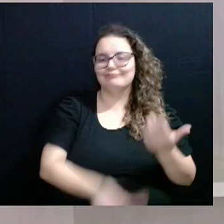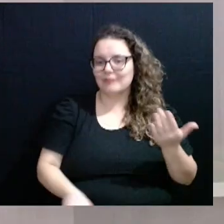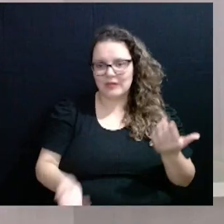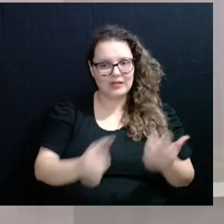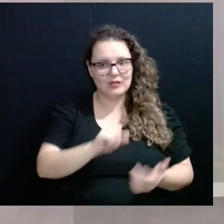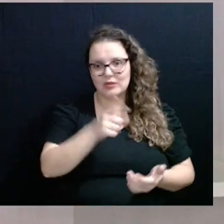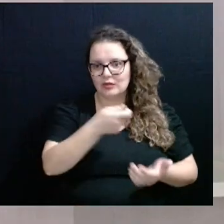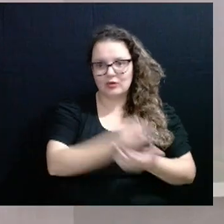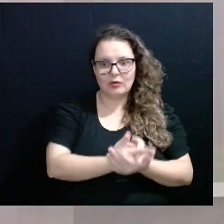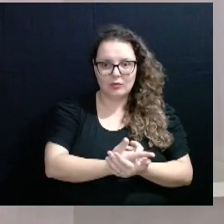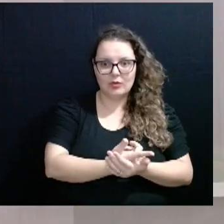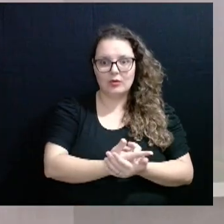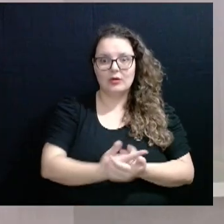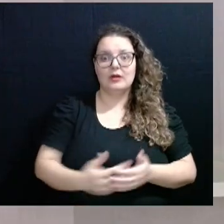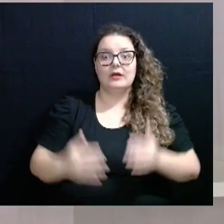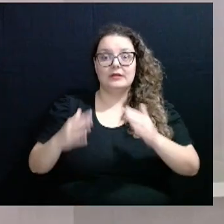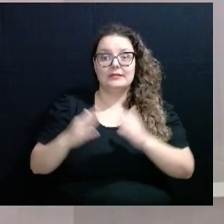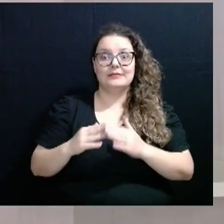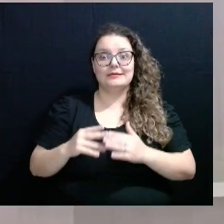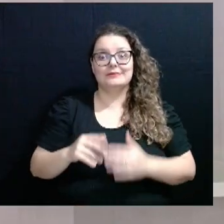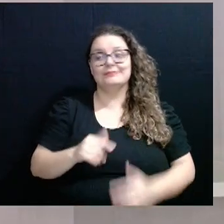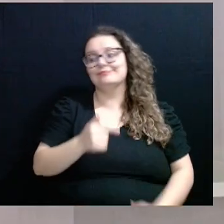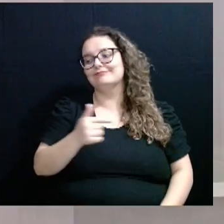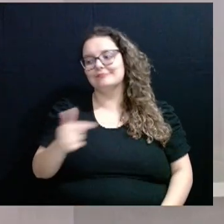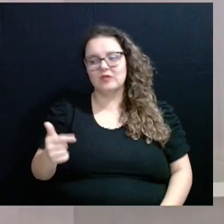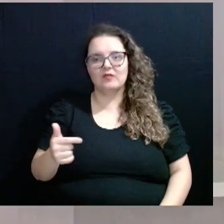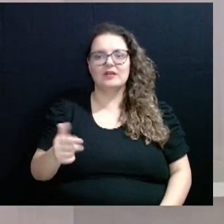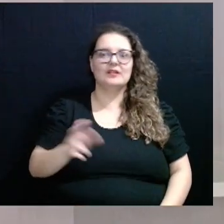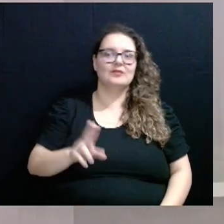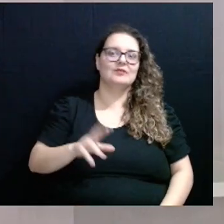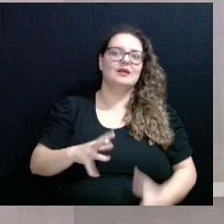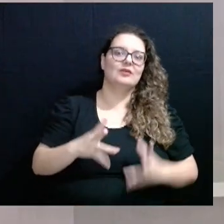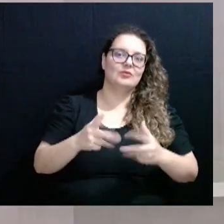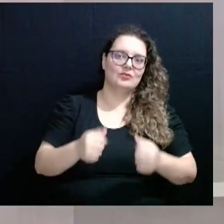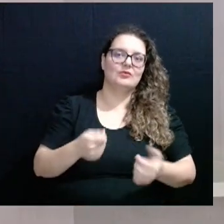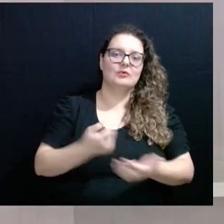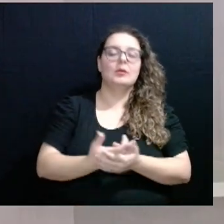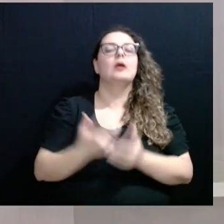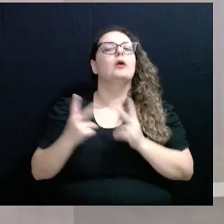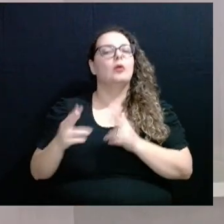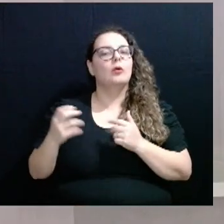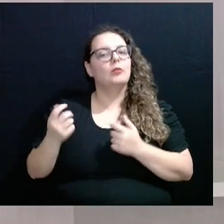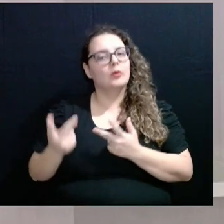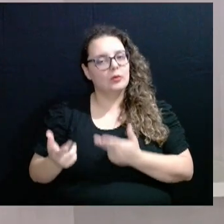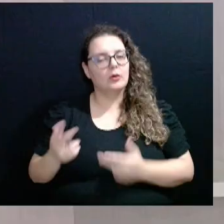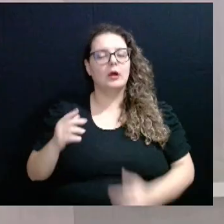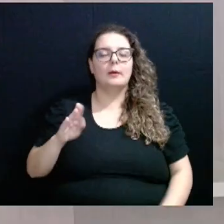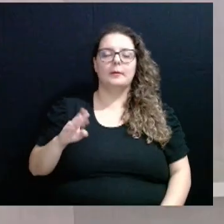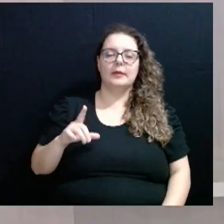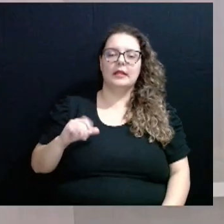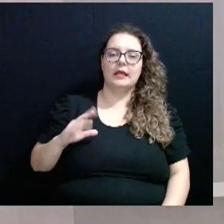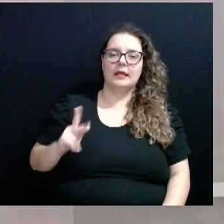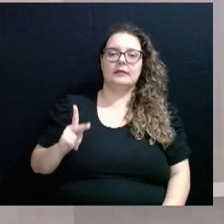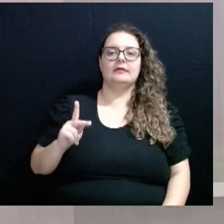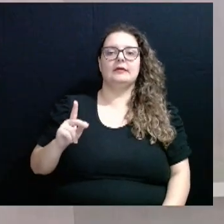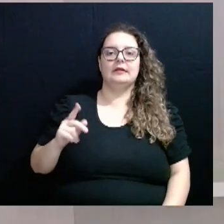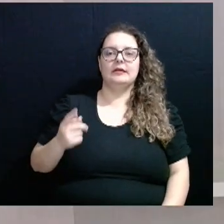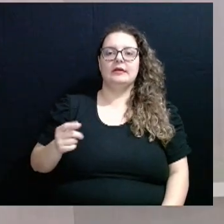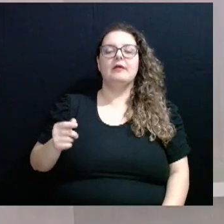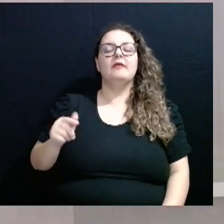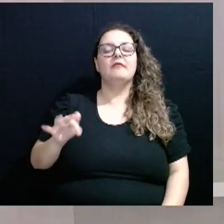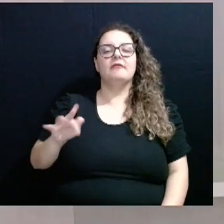gente nem imaginou comprar. Assim funciona na Black Friday. Então, faça sua lista antes de acessar o site. Segunda